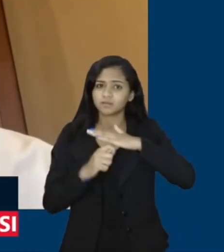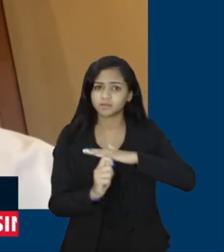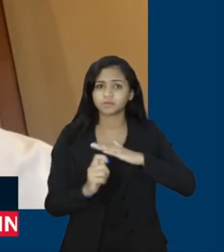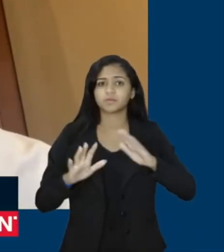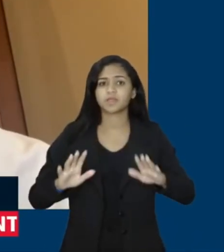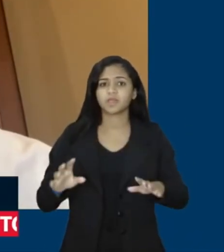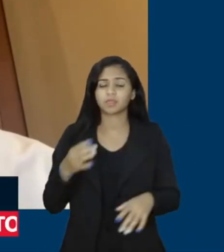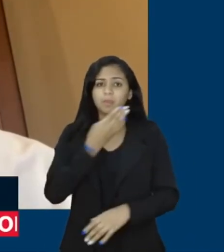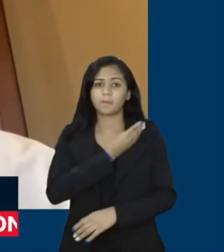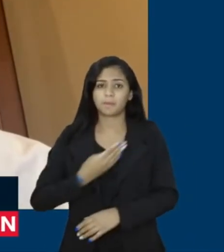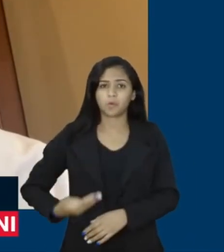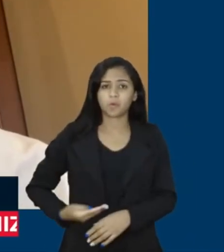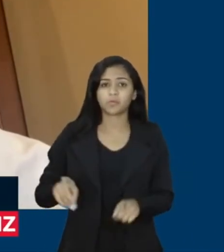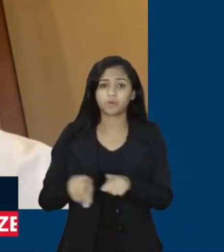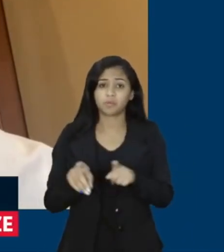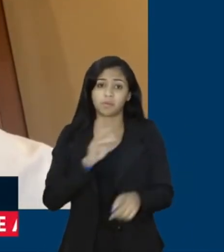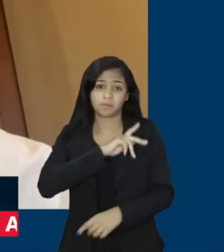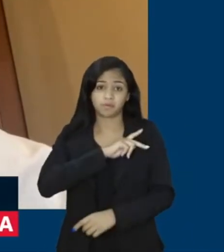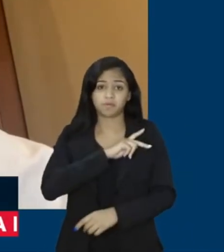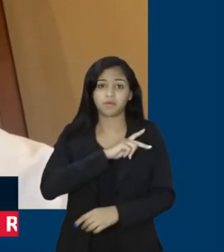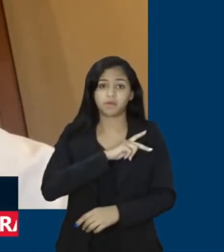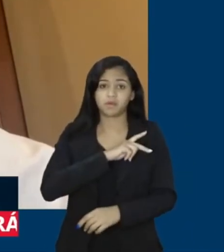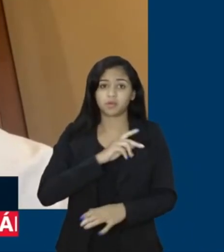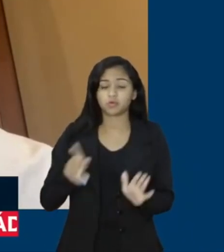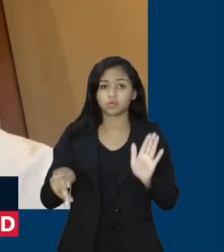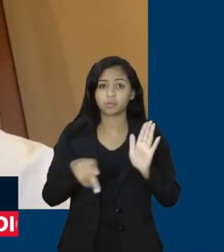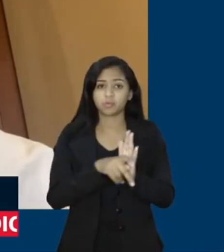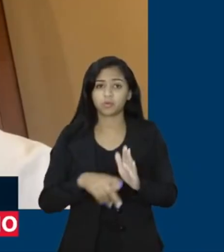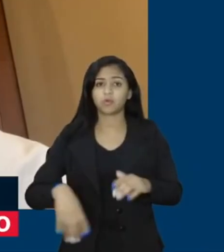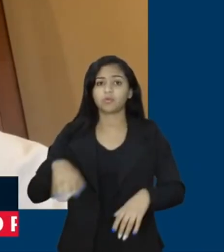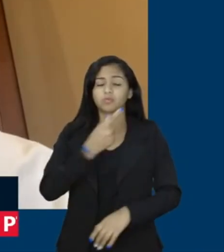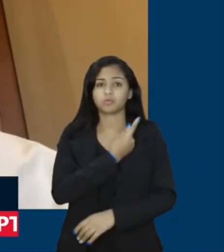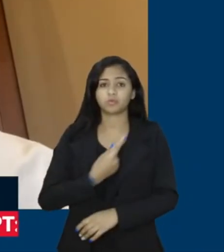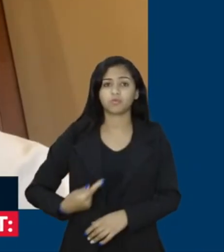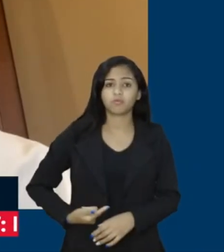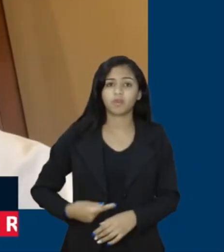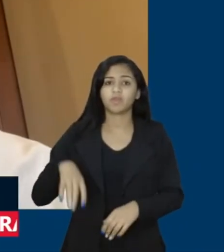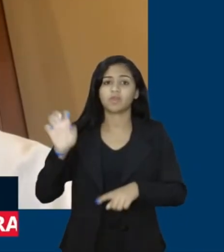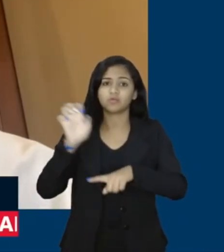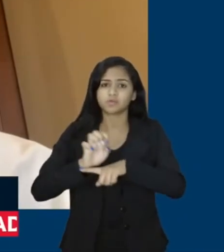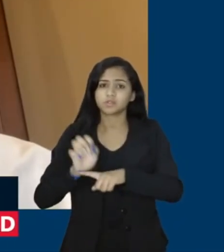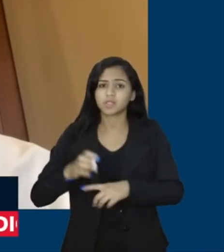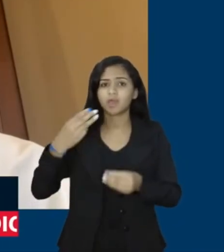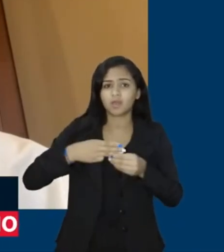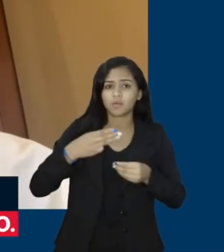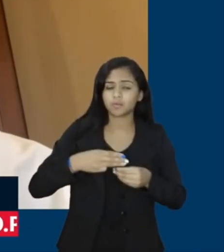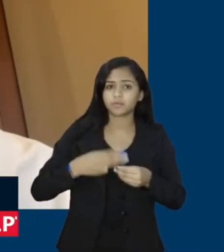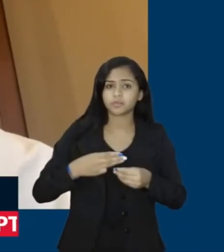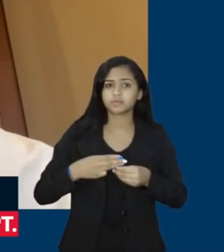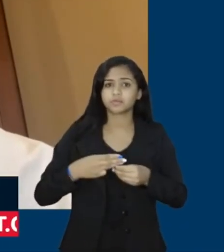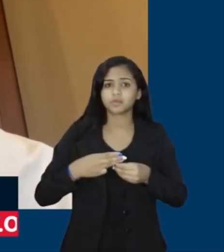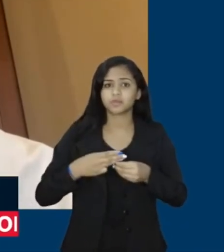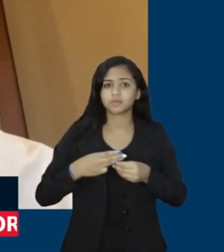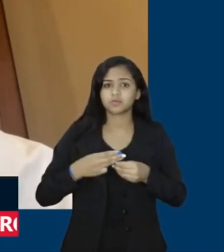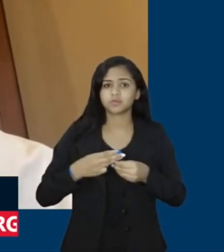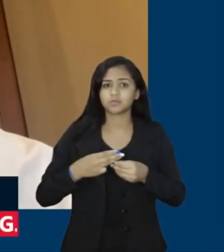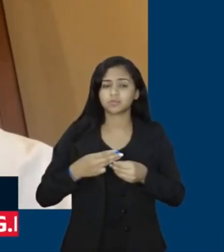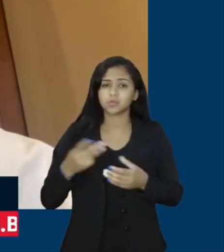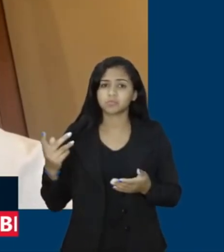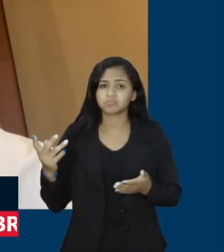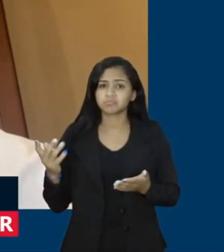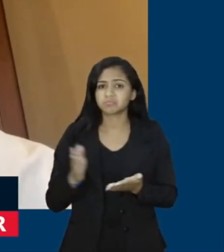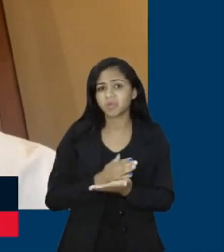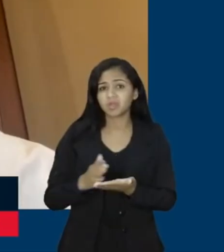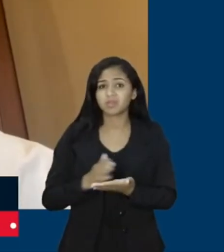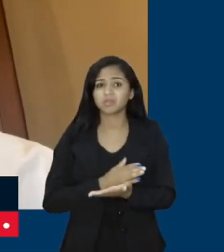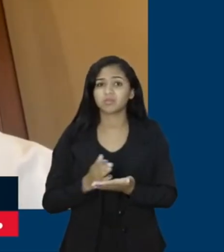investimento público-privado por parte do próprio governo, em parceria com os estados e municípios, alguns por